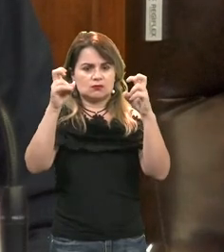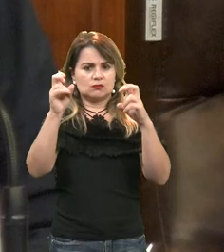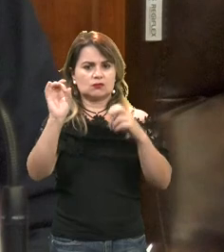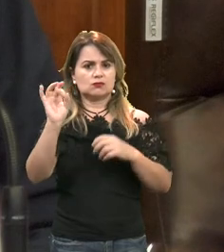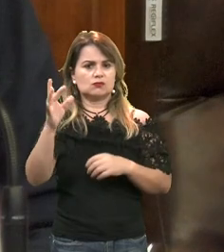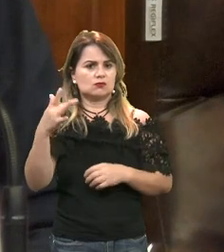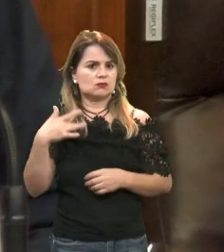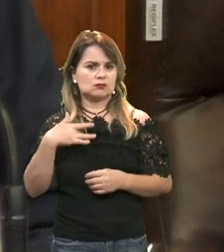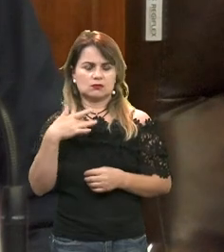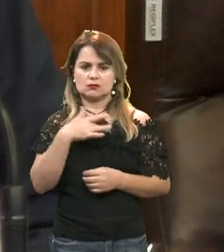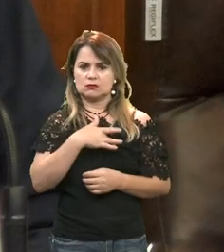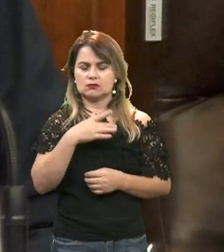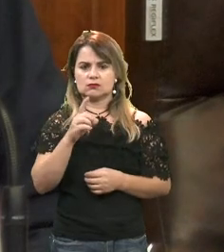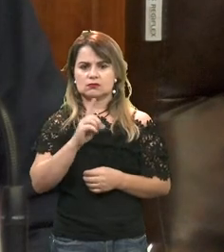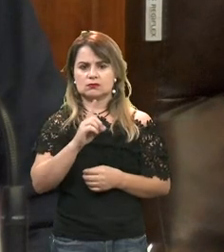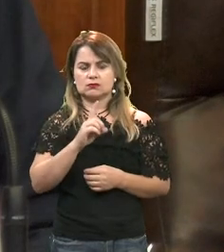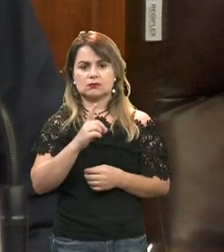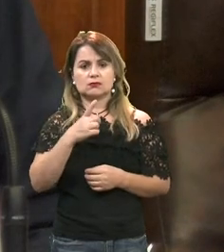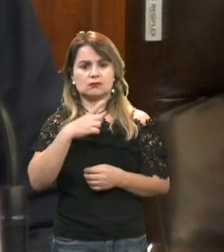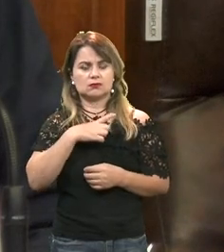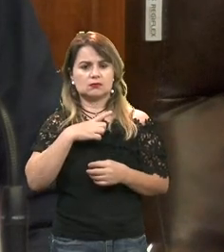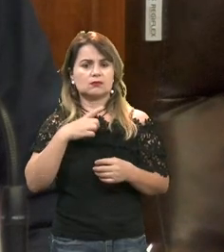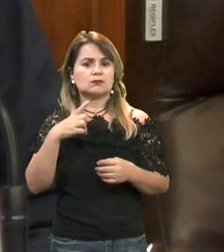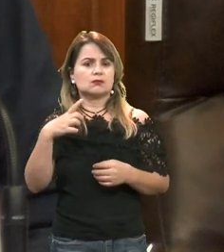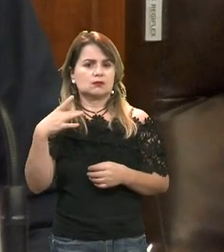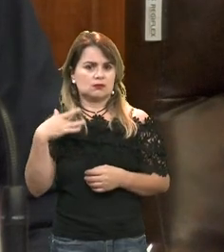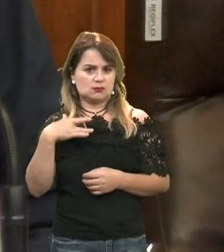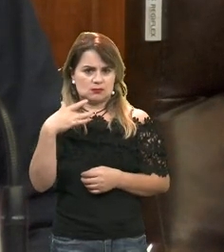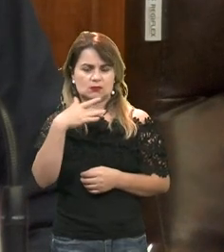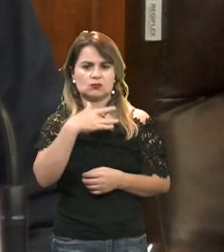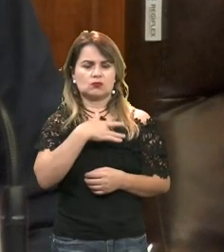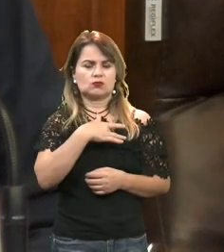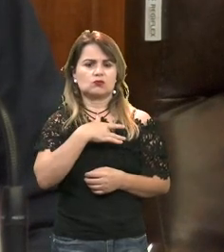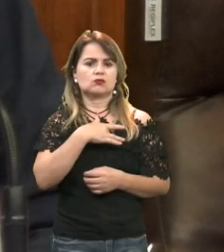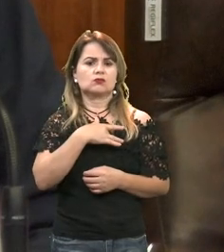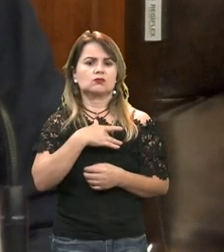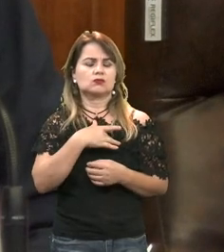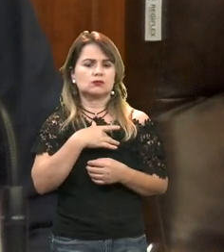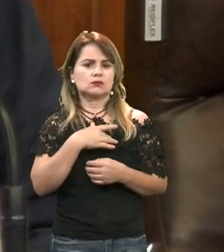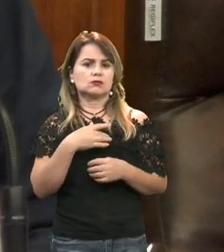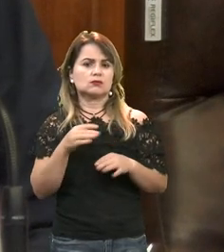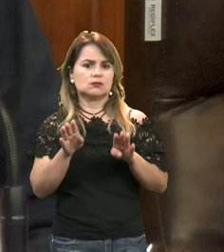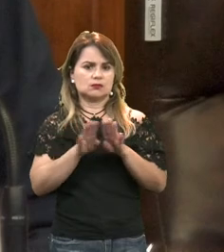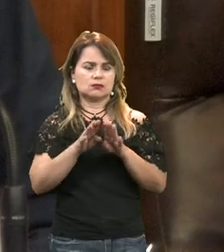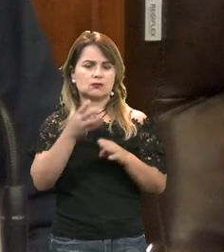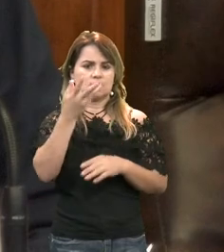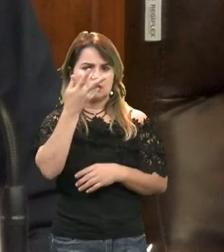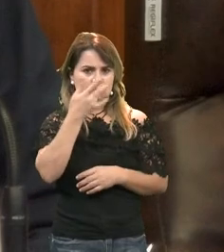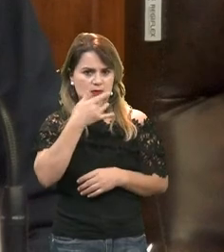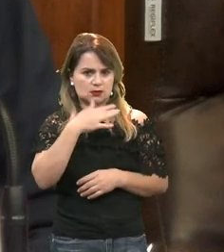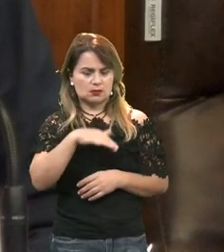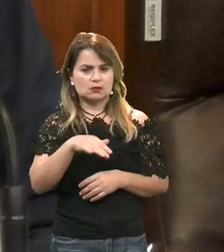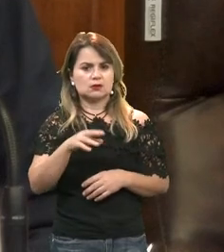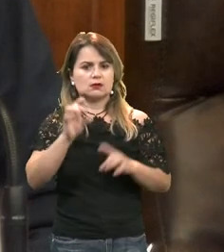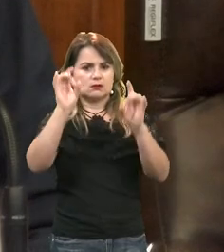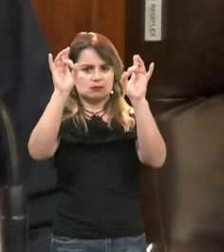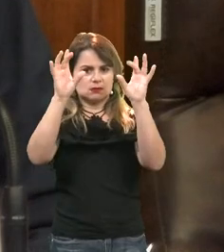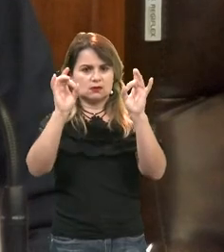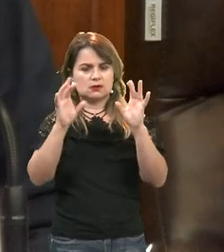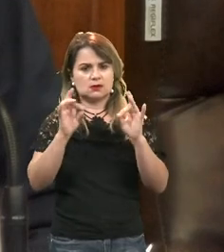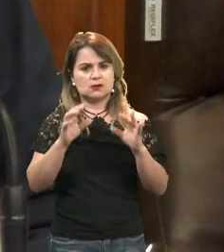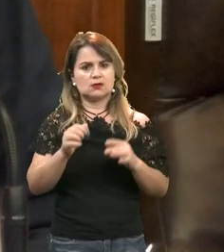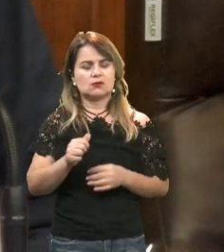mulher, mas quando essa saúde também envolve uma criança especial, é a mãe que segura a